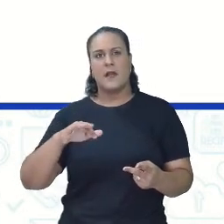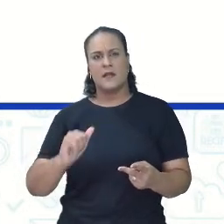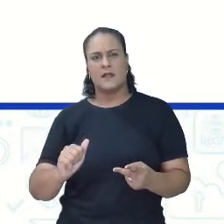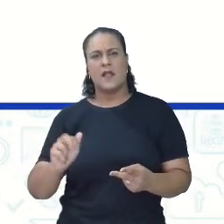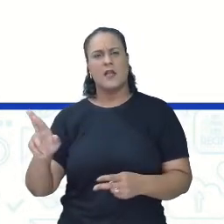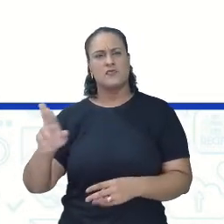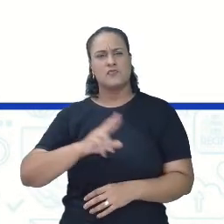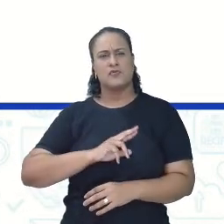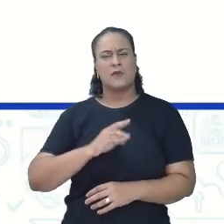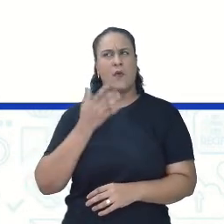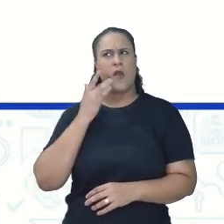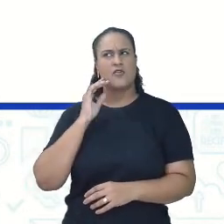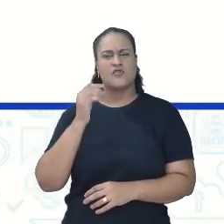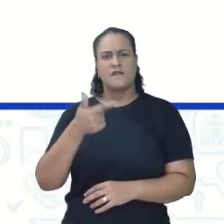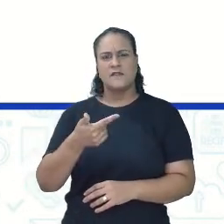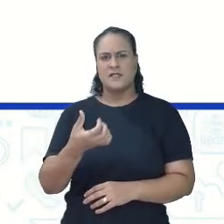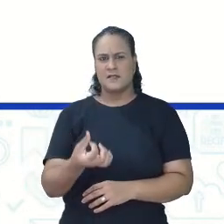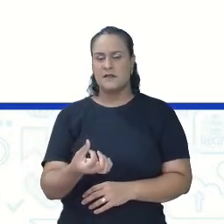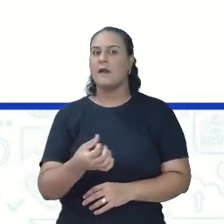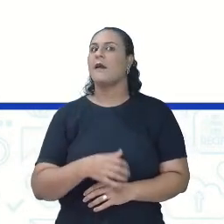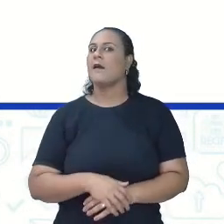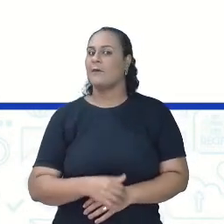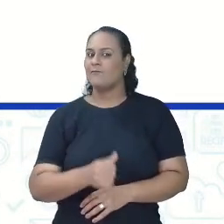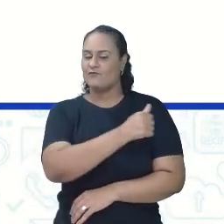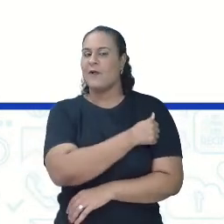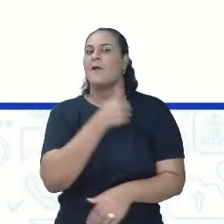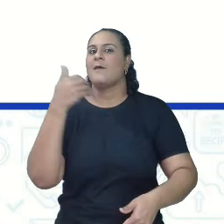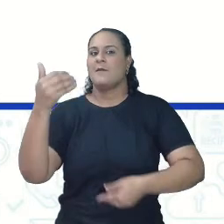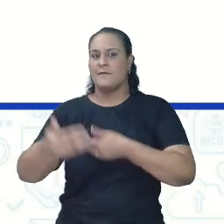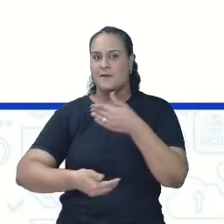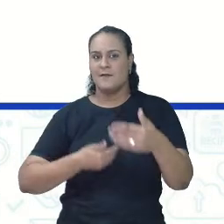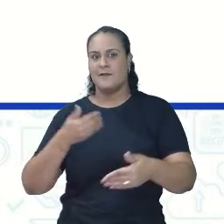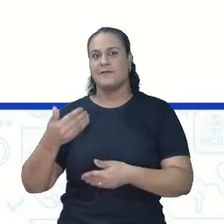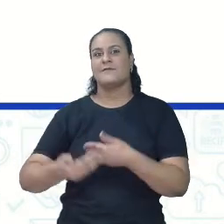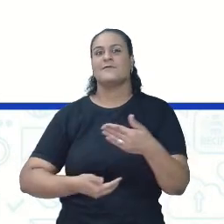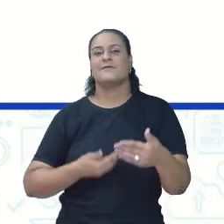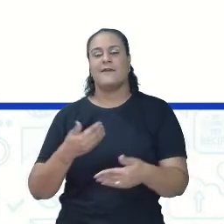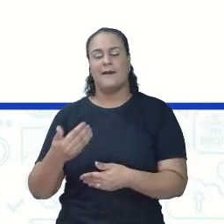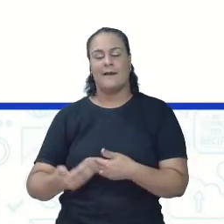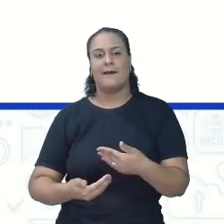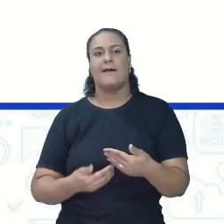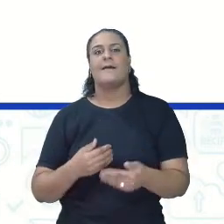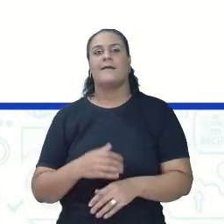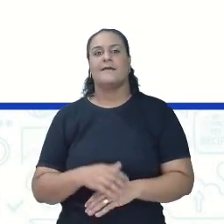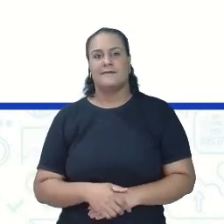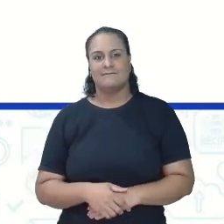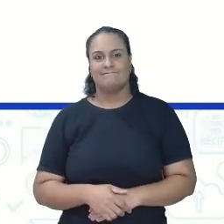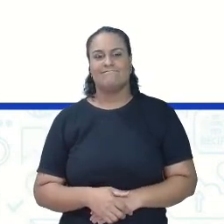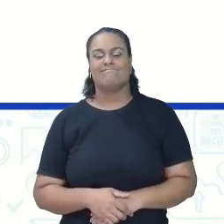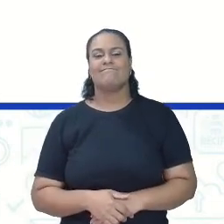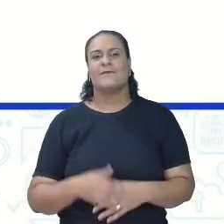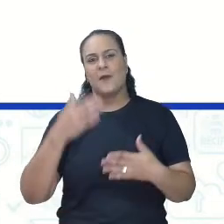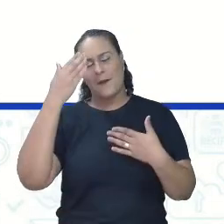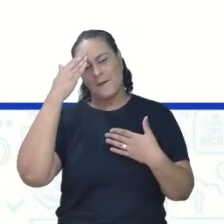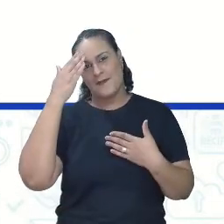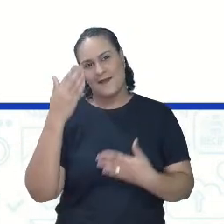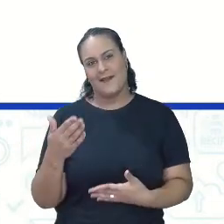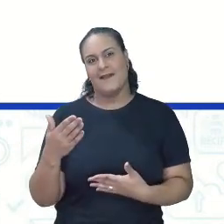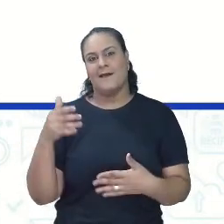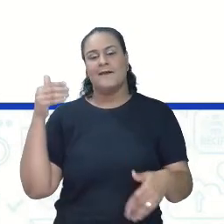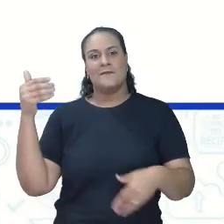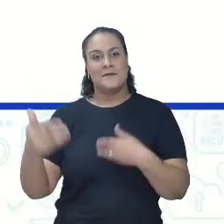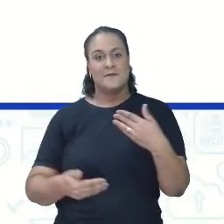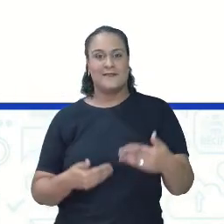26 cubinhos. Galerinha participando aqui da Escola Antônio Heráclio do Rego.